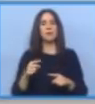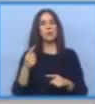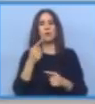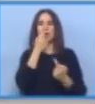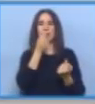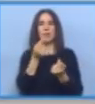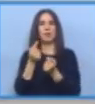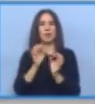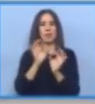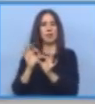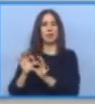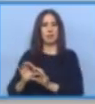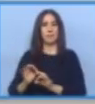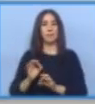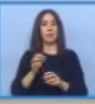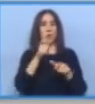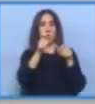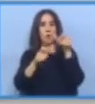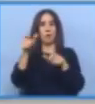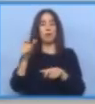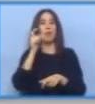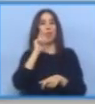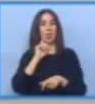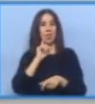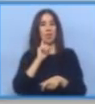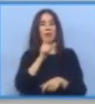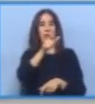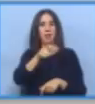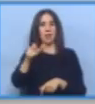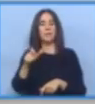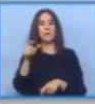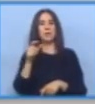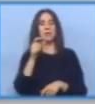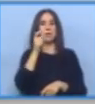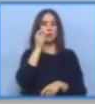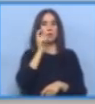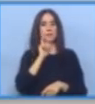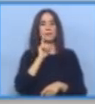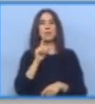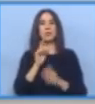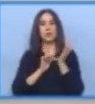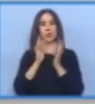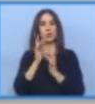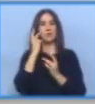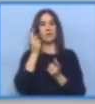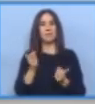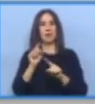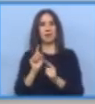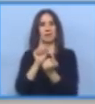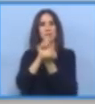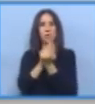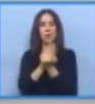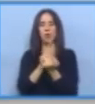comum. Aqueles homens, aquelas mulheres que encontraram Jesus, o Cristo ressuscitado, a vida